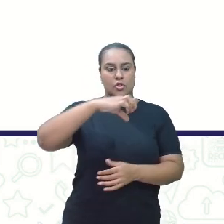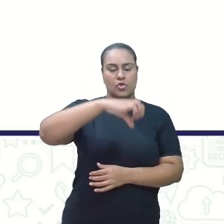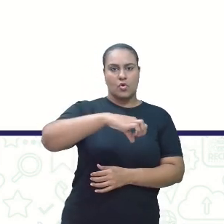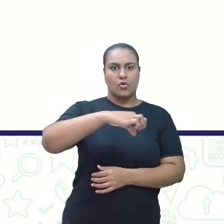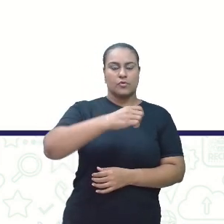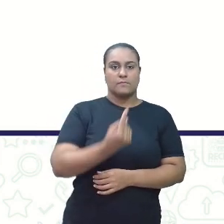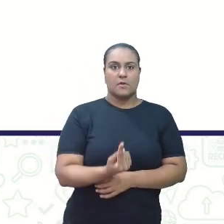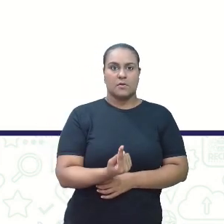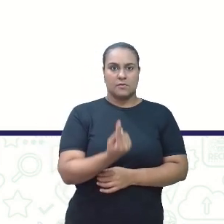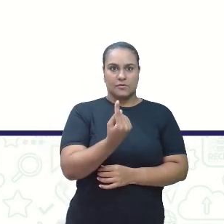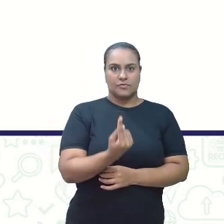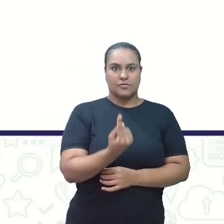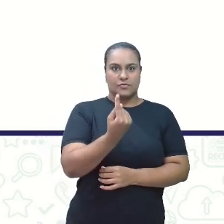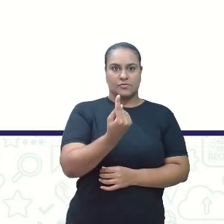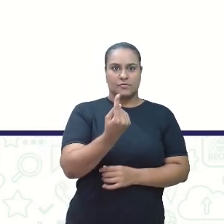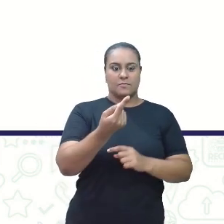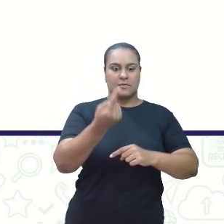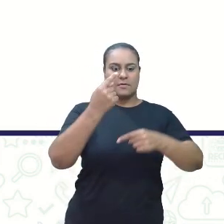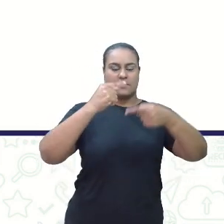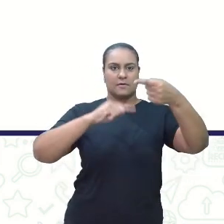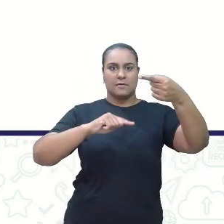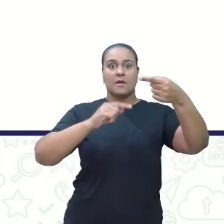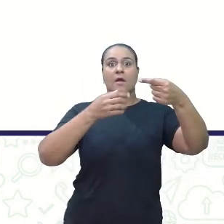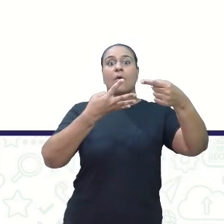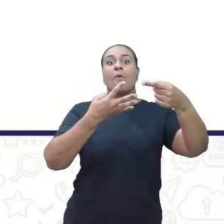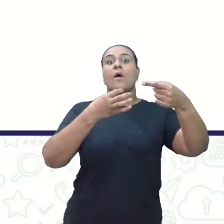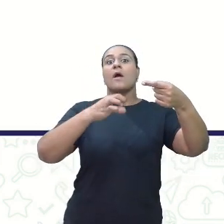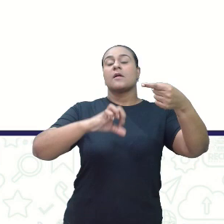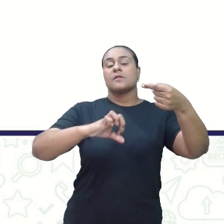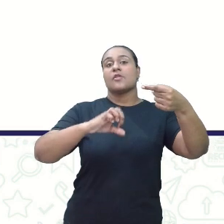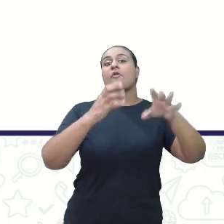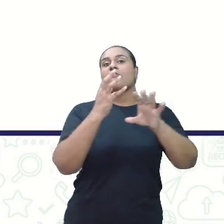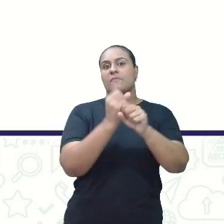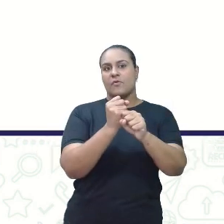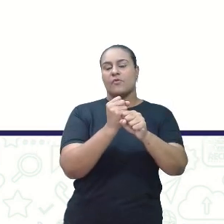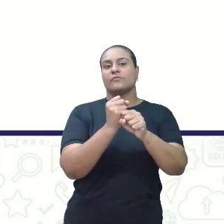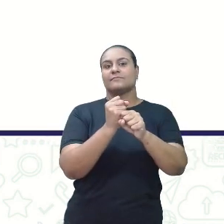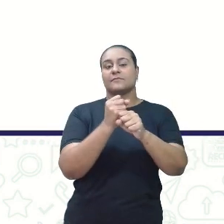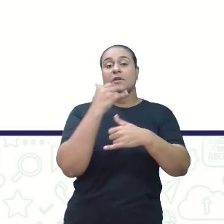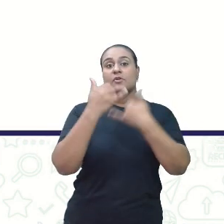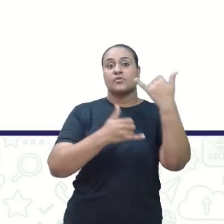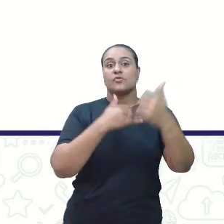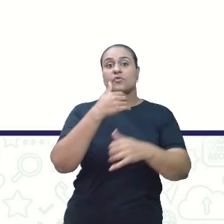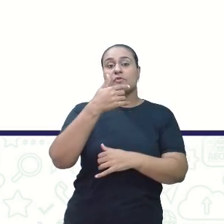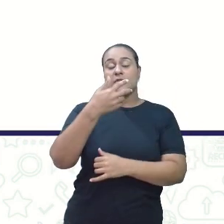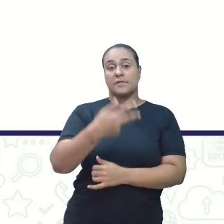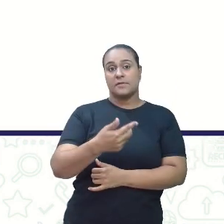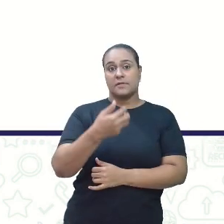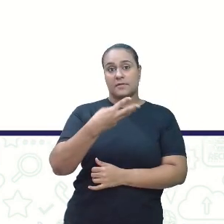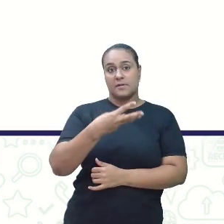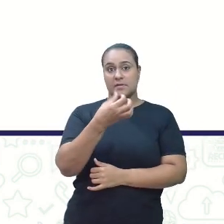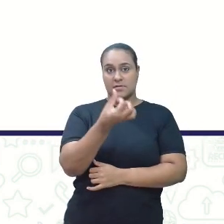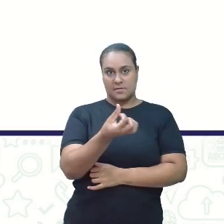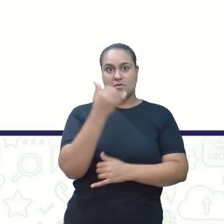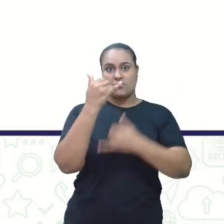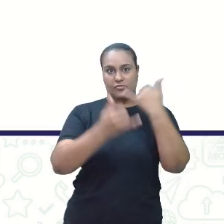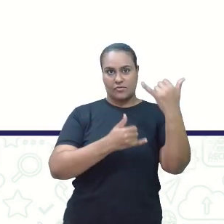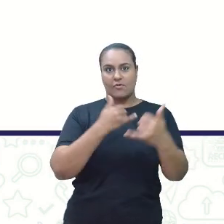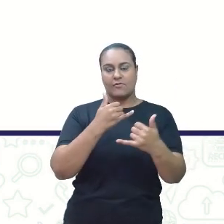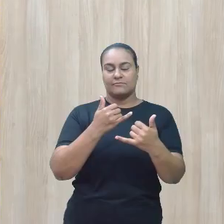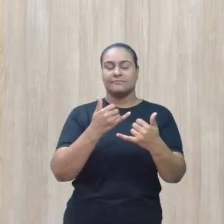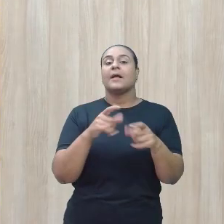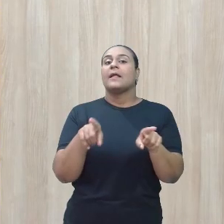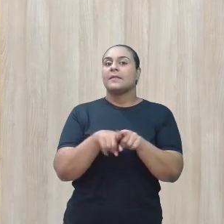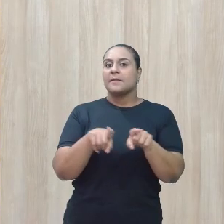uma posição, fez 49 pontos e jogou 36 jogos. Então, a gente consegue fazer uma leitura